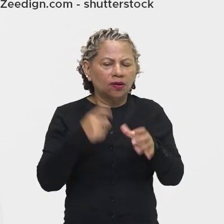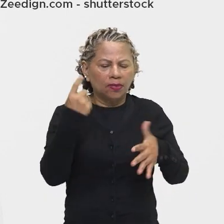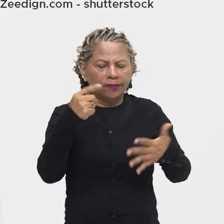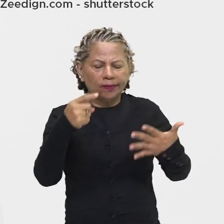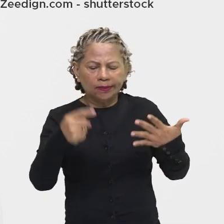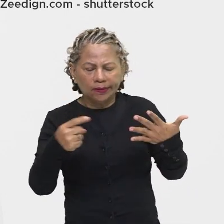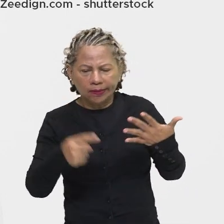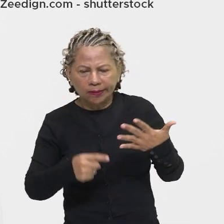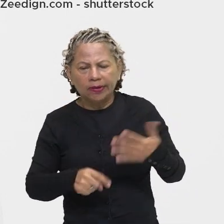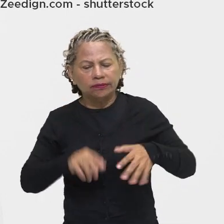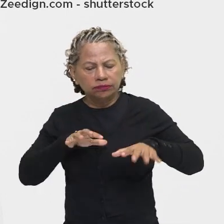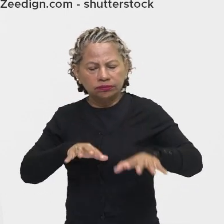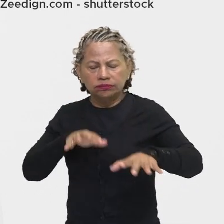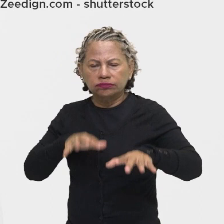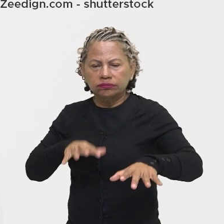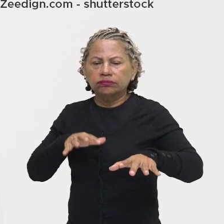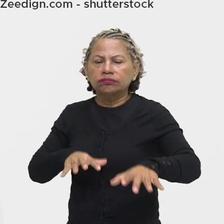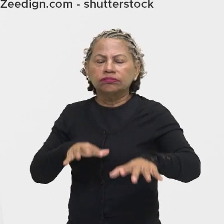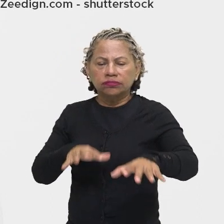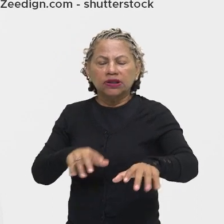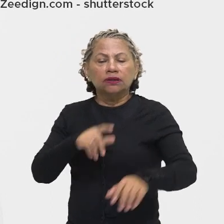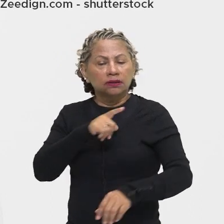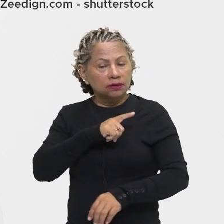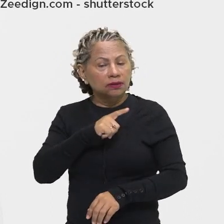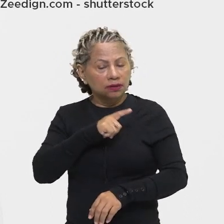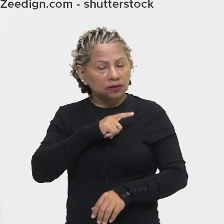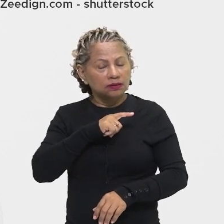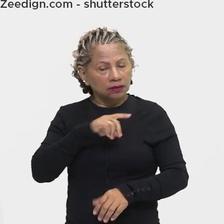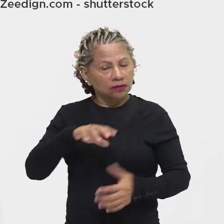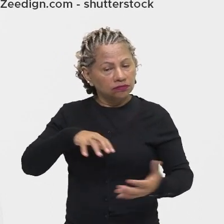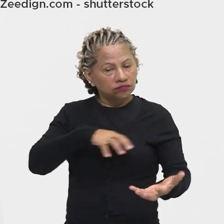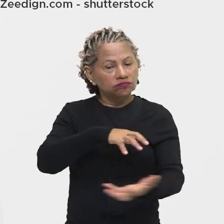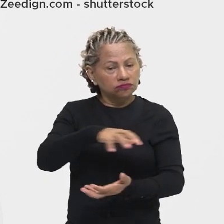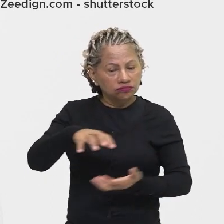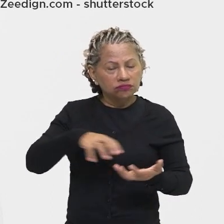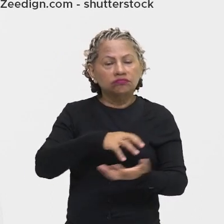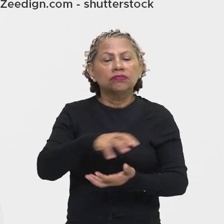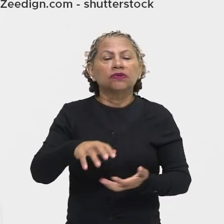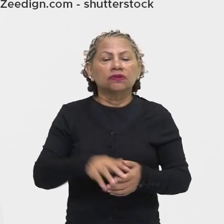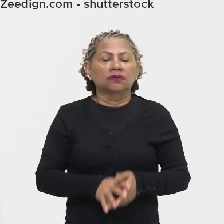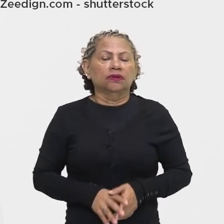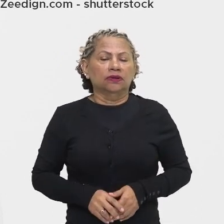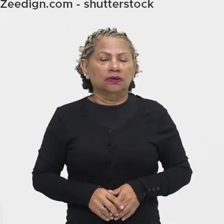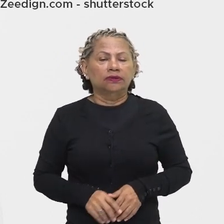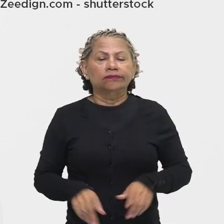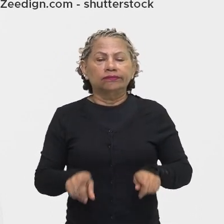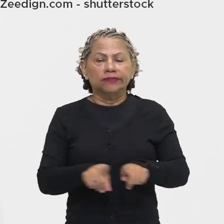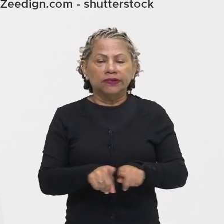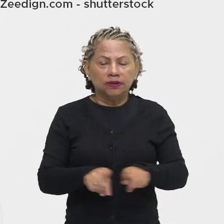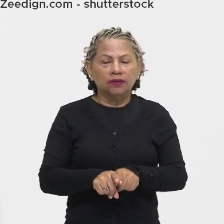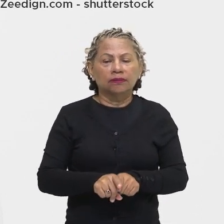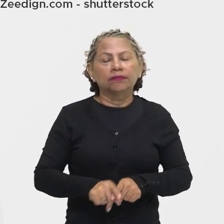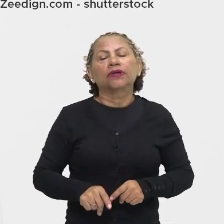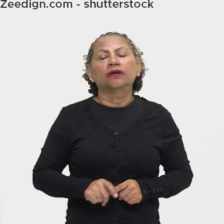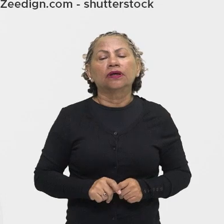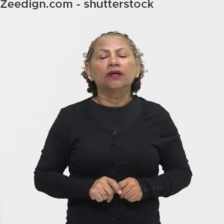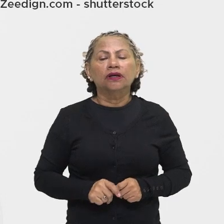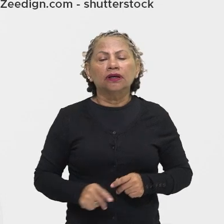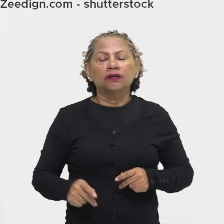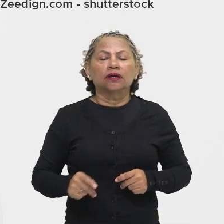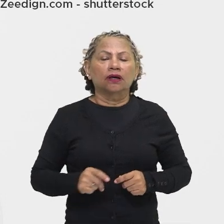protestos e manifestações convocadas e, de certa forma, até mesmo administrados de